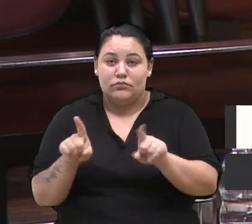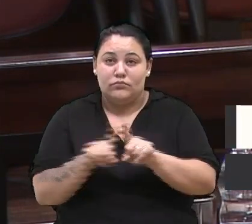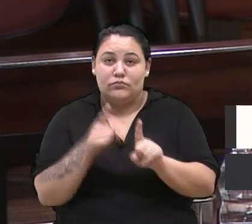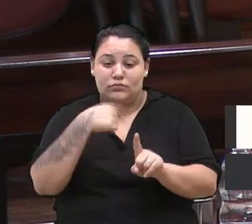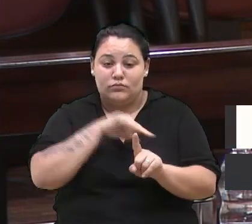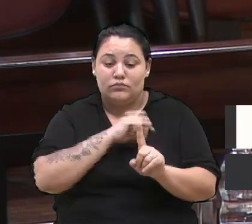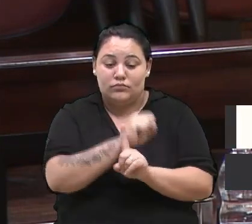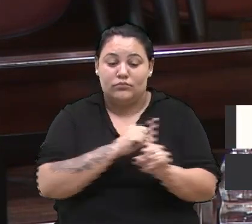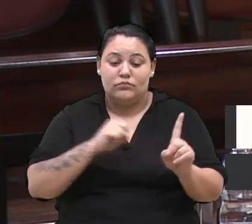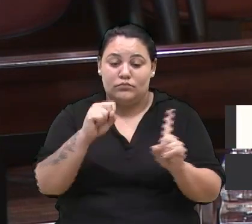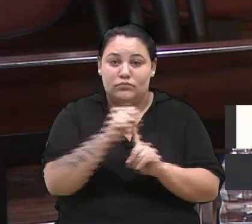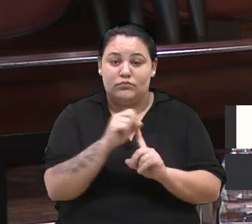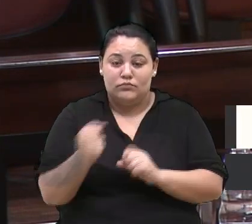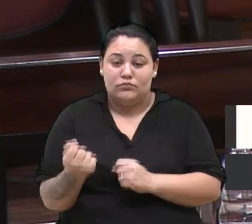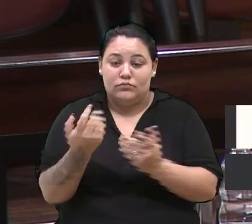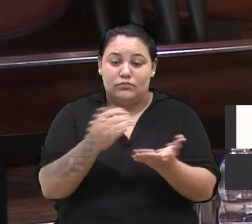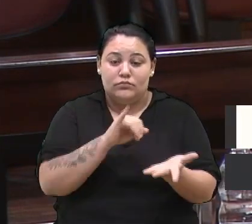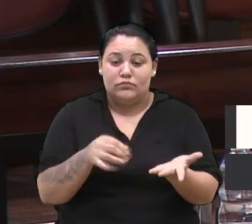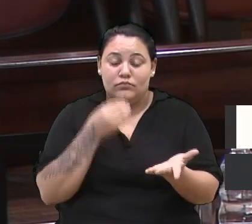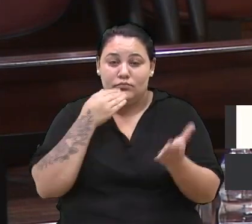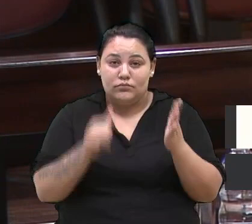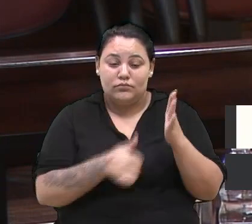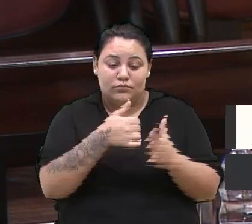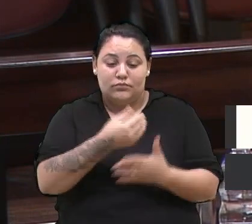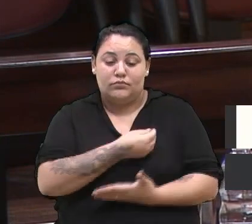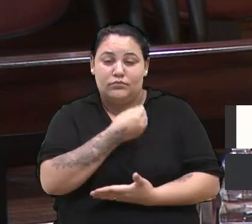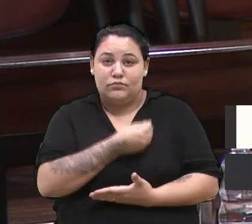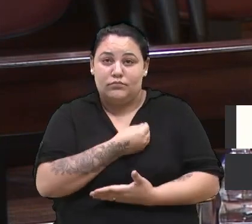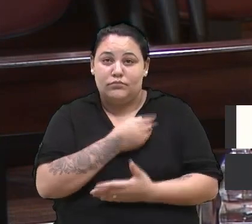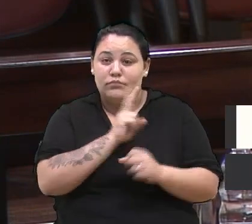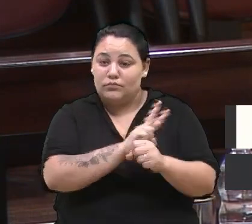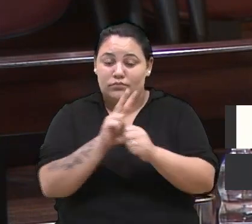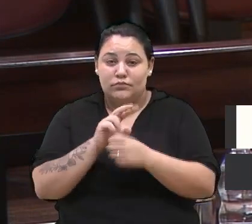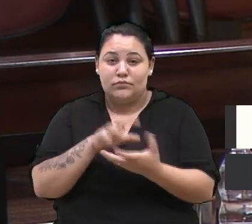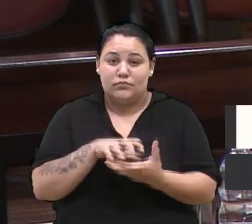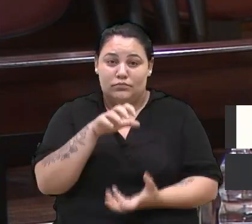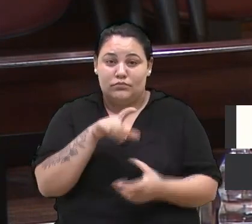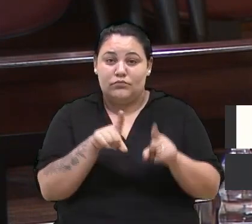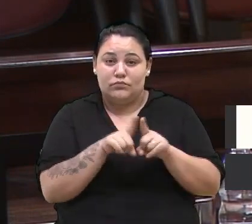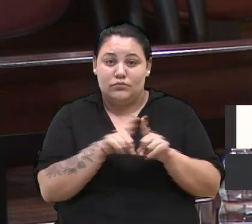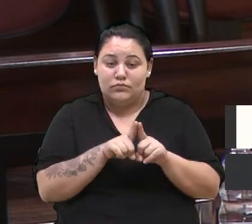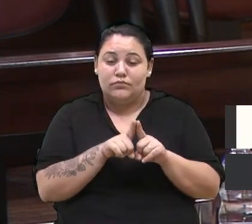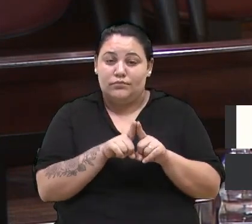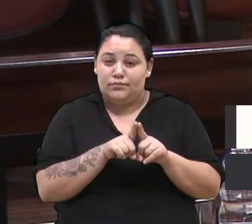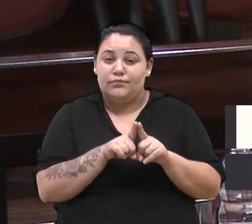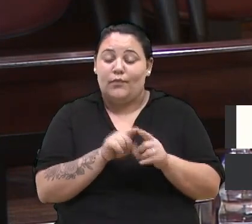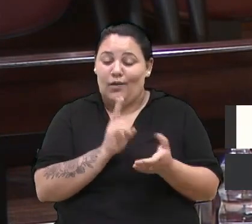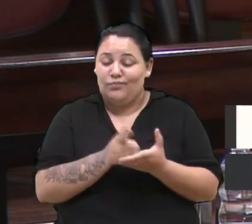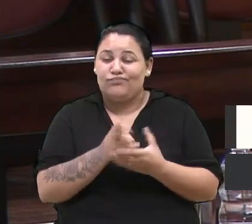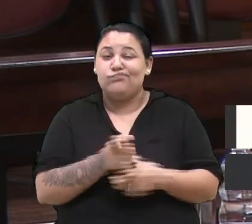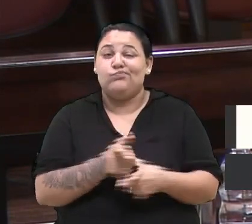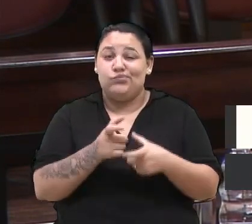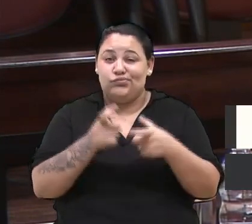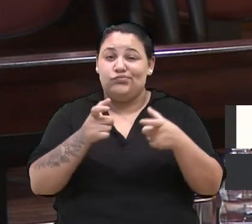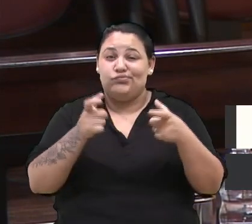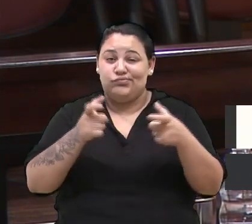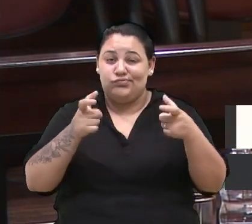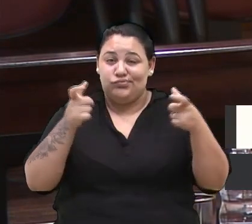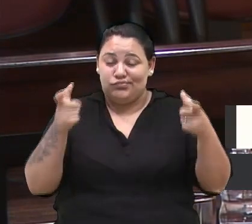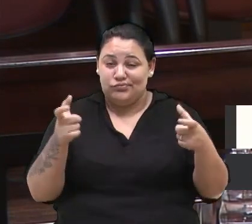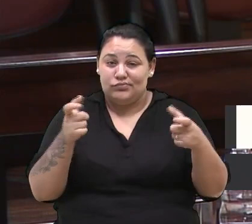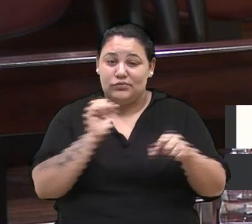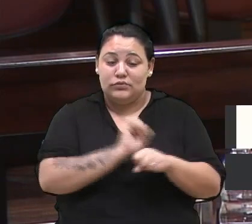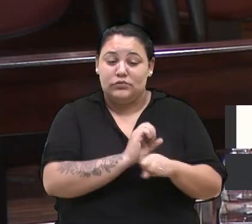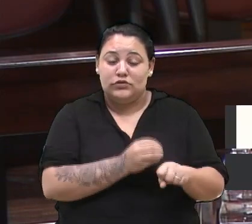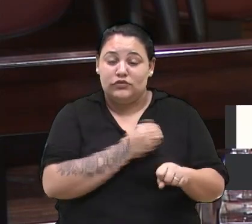melhores condições de vida e cuidado para os nossos idosos, segmento esse que vem crescendo exponencialmente com o aumento da expectativa de vida, de